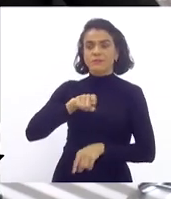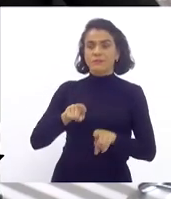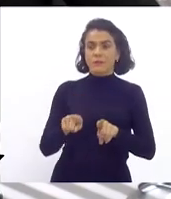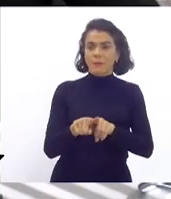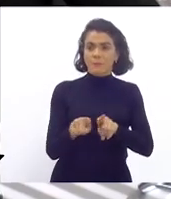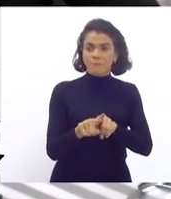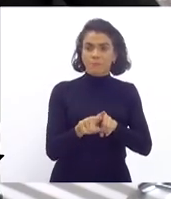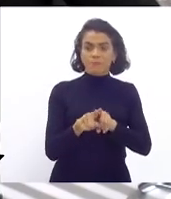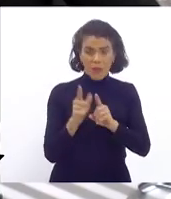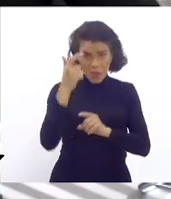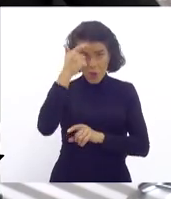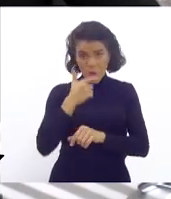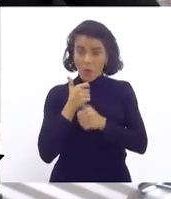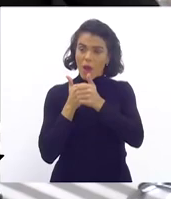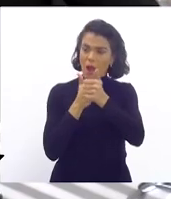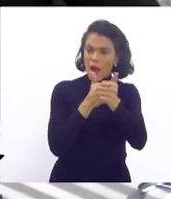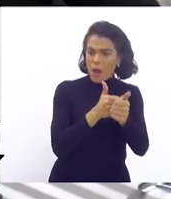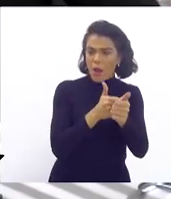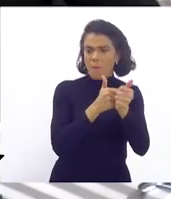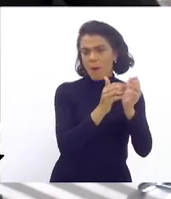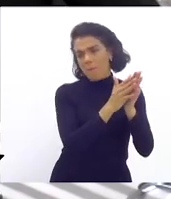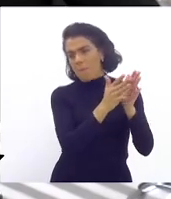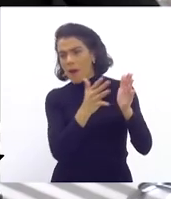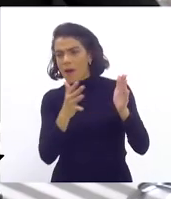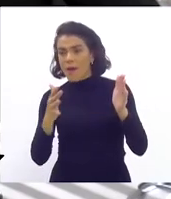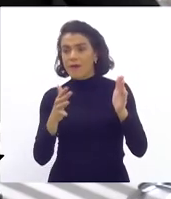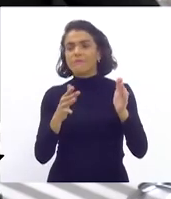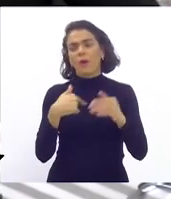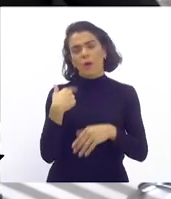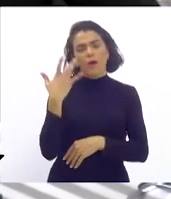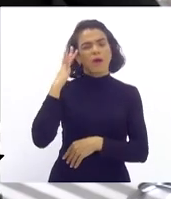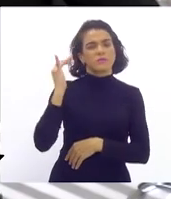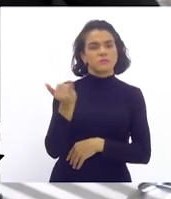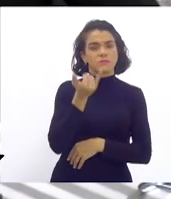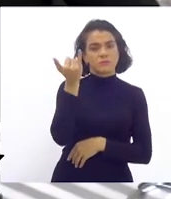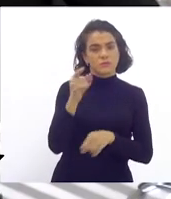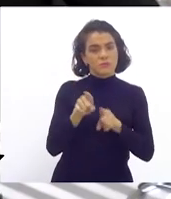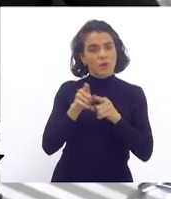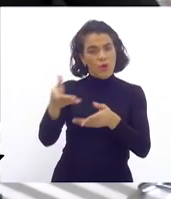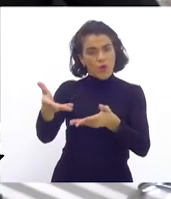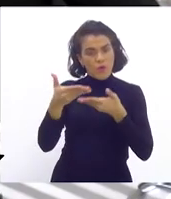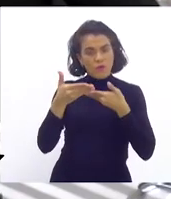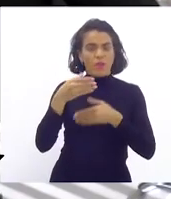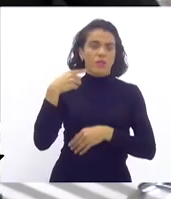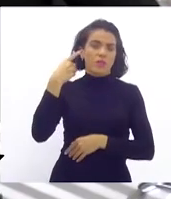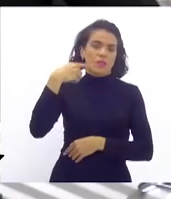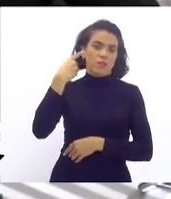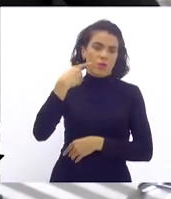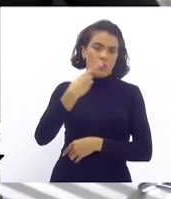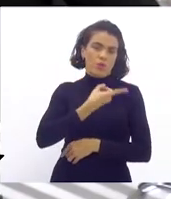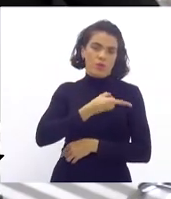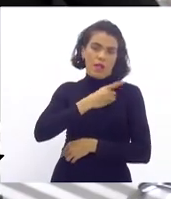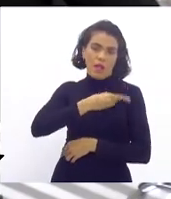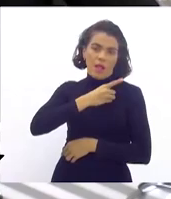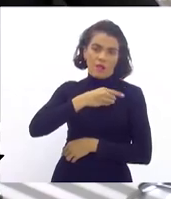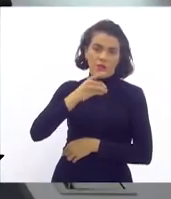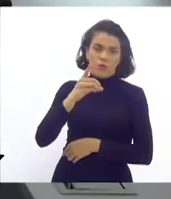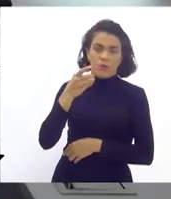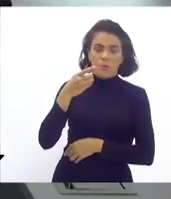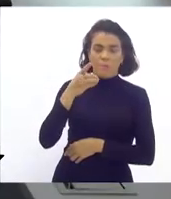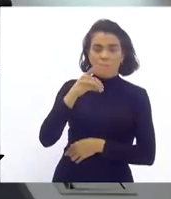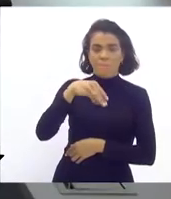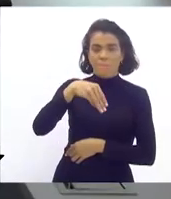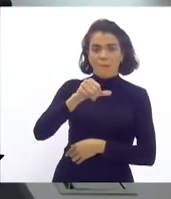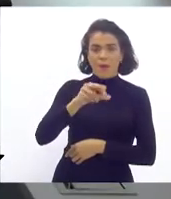é o que acompanha todo esse processo todo esse trâmite Então acho importante também convidar o delegado Dr Marcelo da ddsd perfeito Então